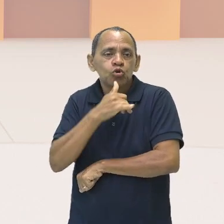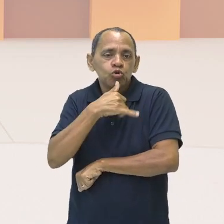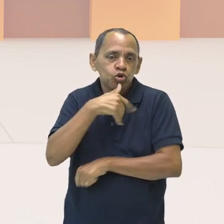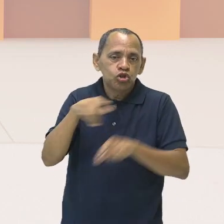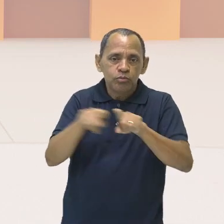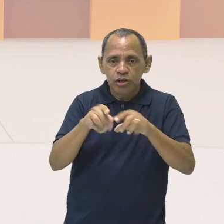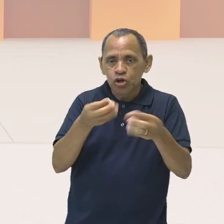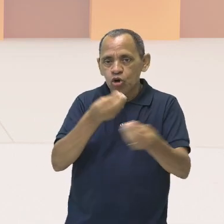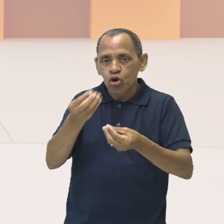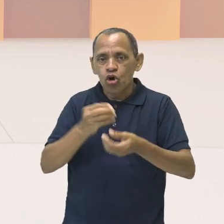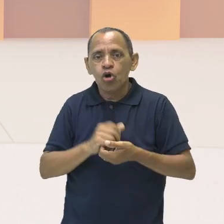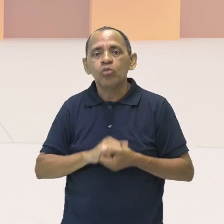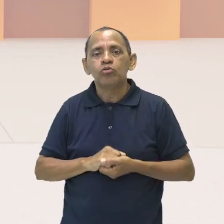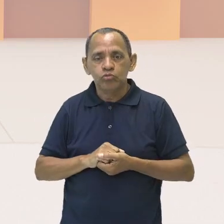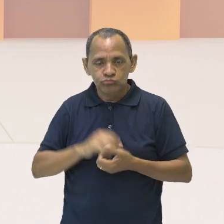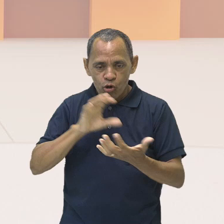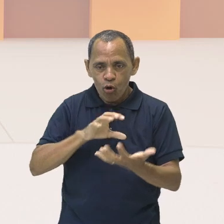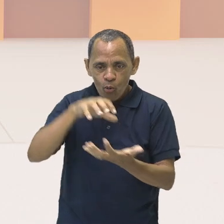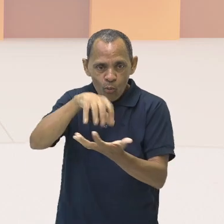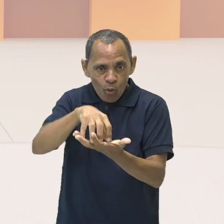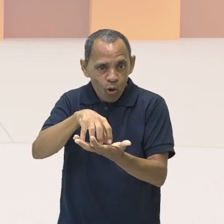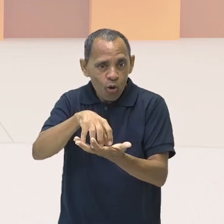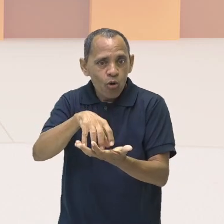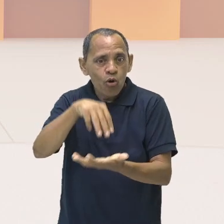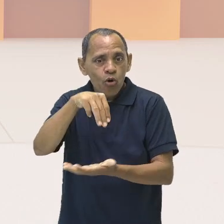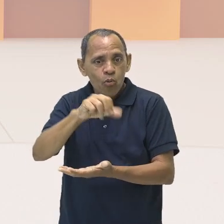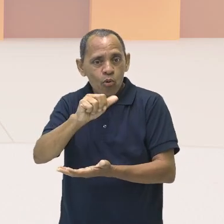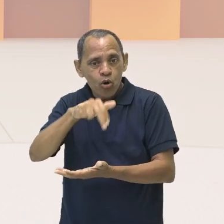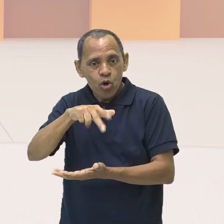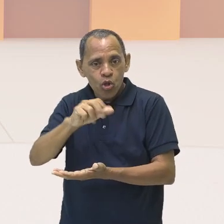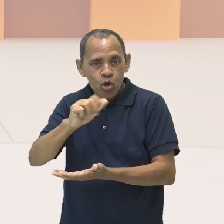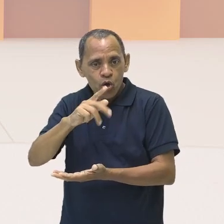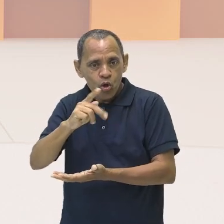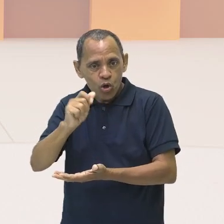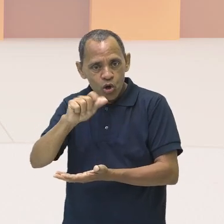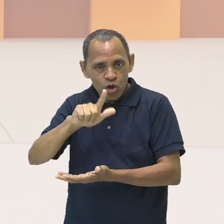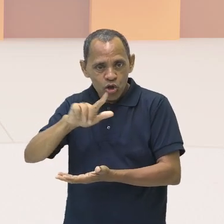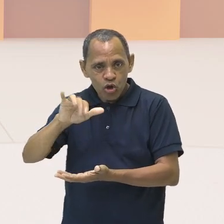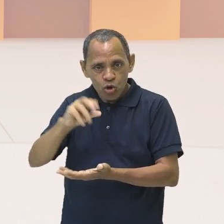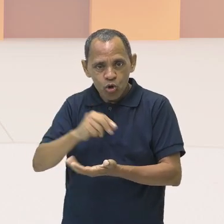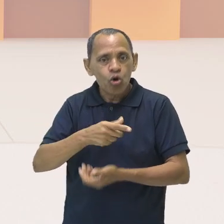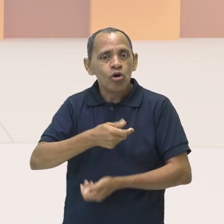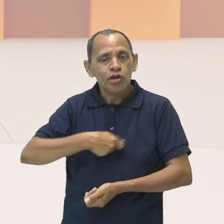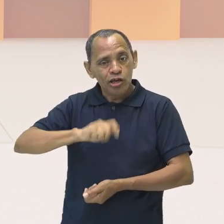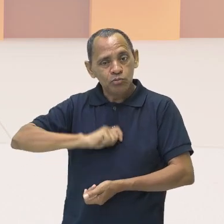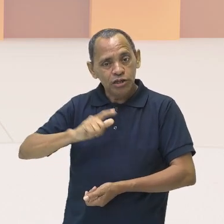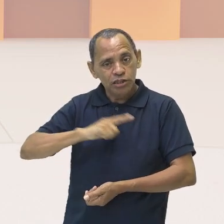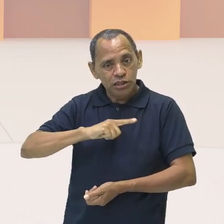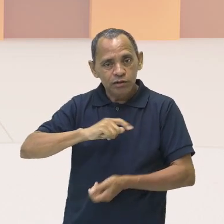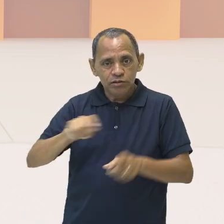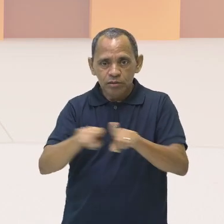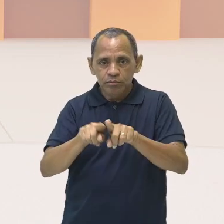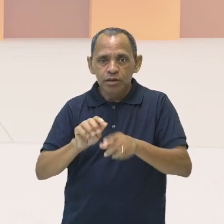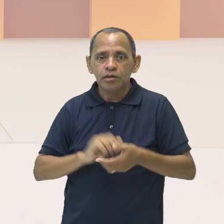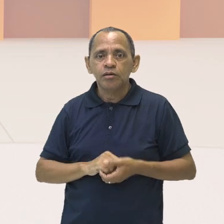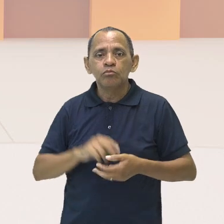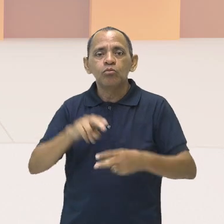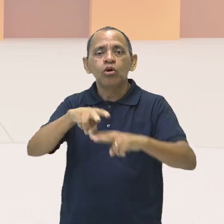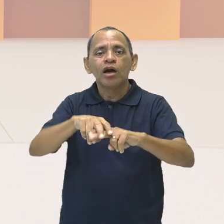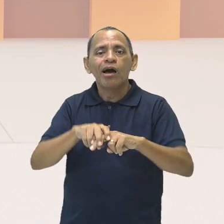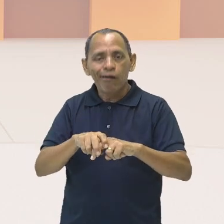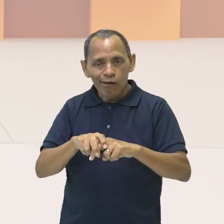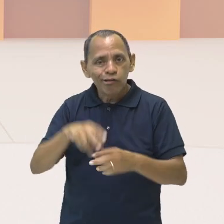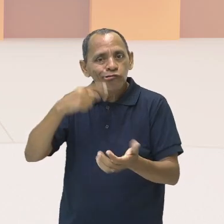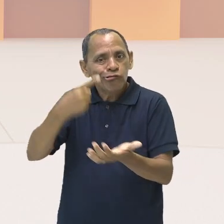Espanha acabou adquirindo através da União Ibérica, certo? Então, a gente já está compreendendo